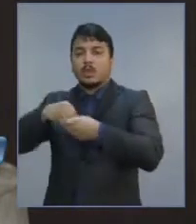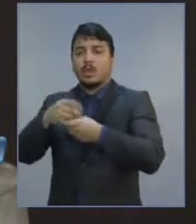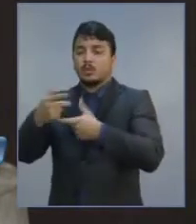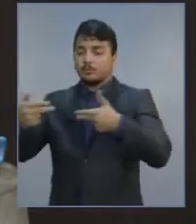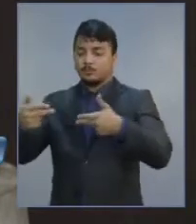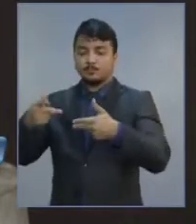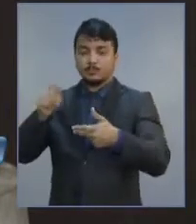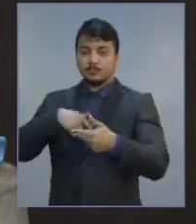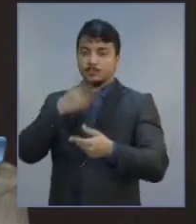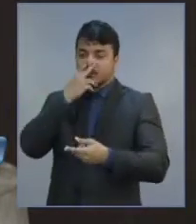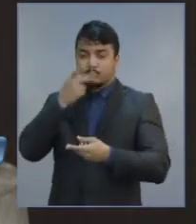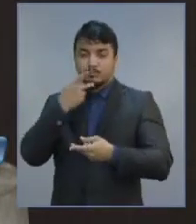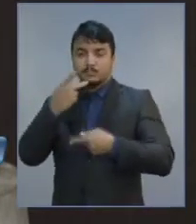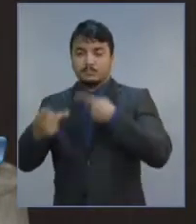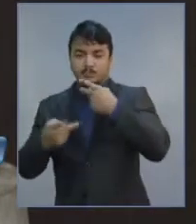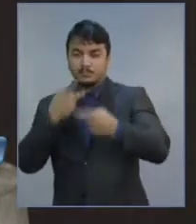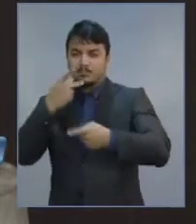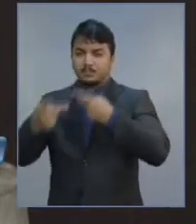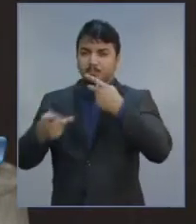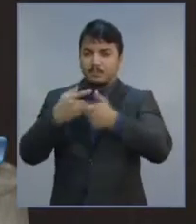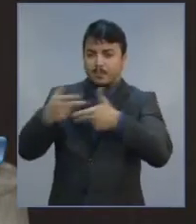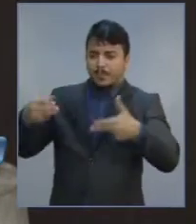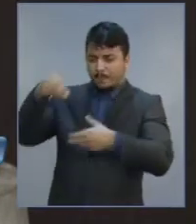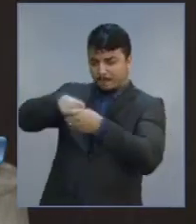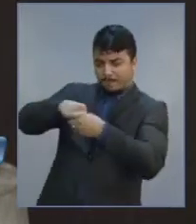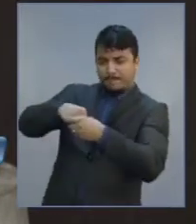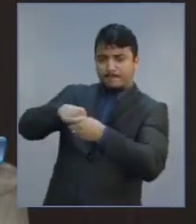um discurso